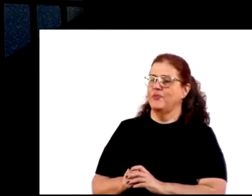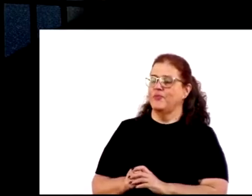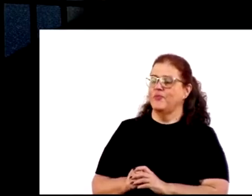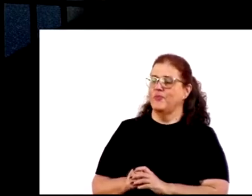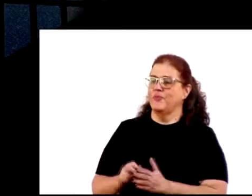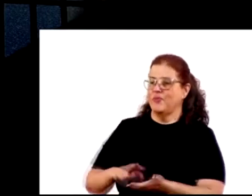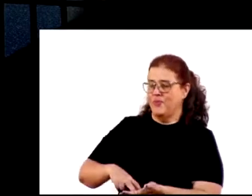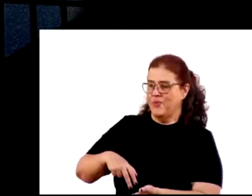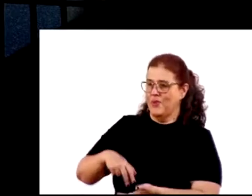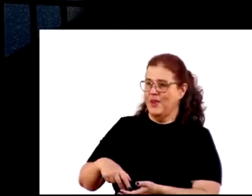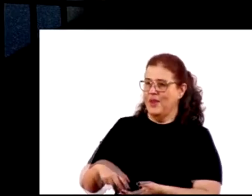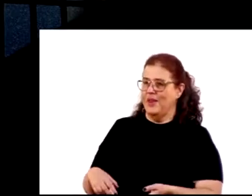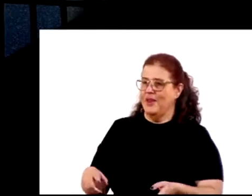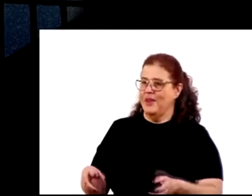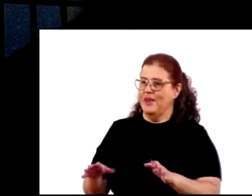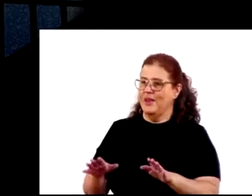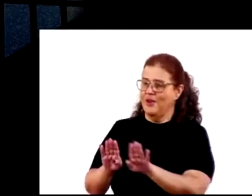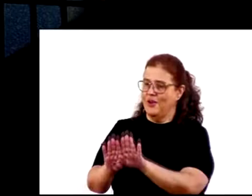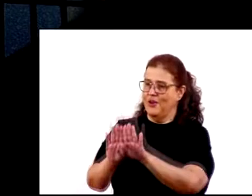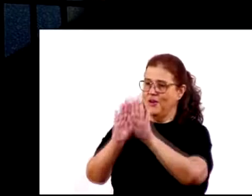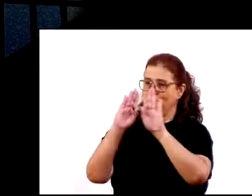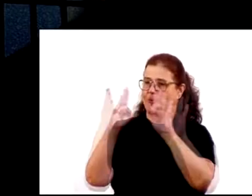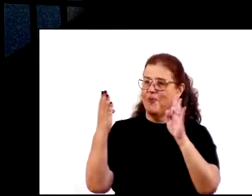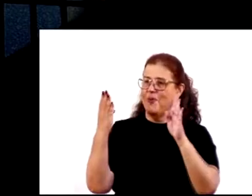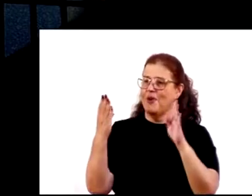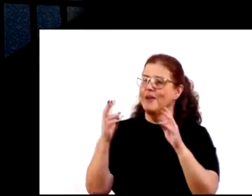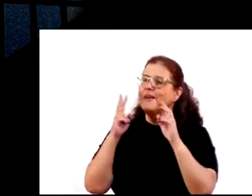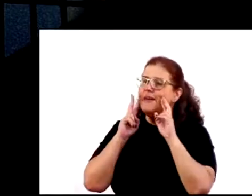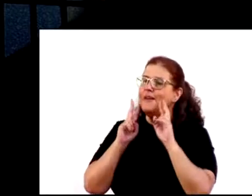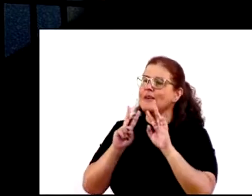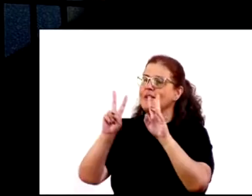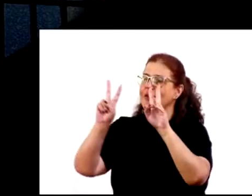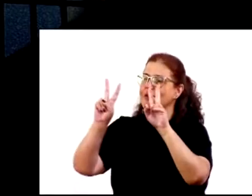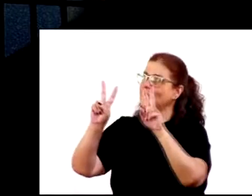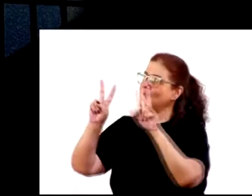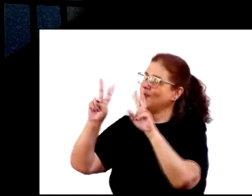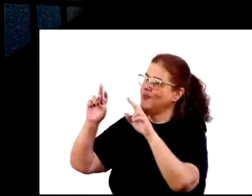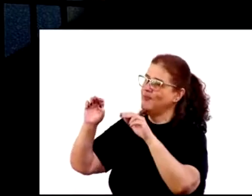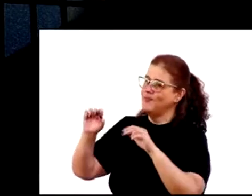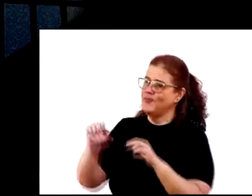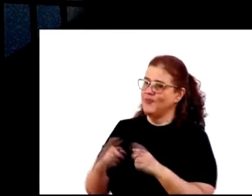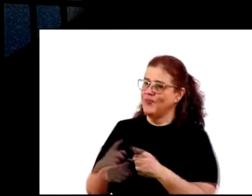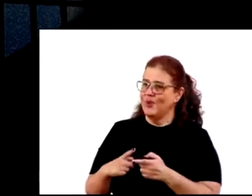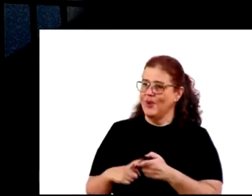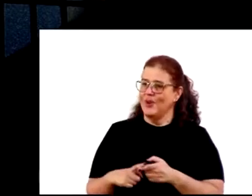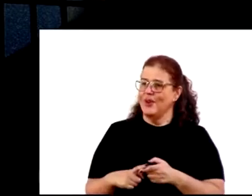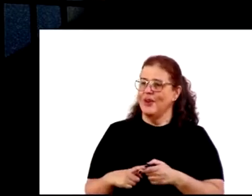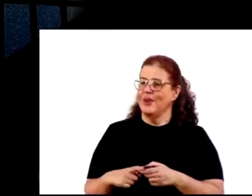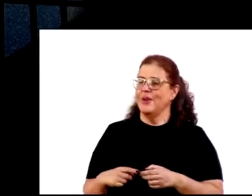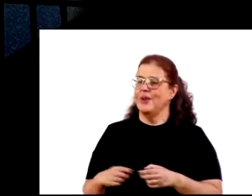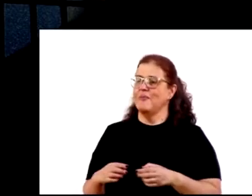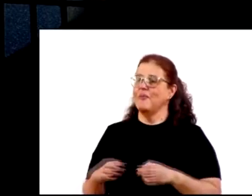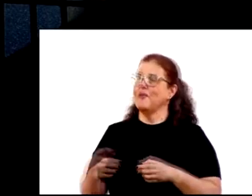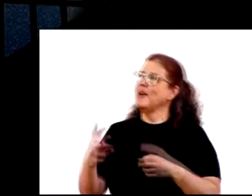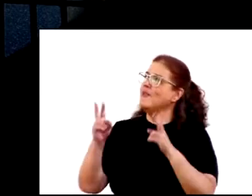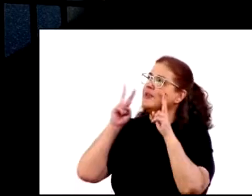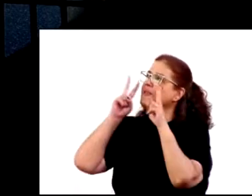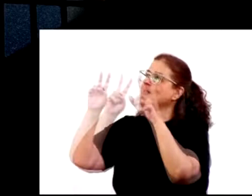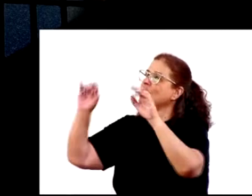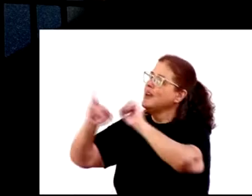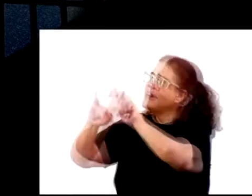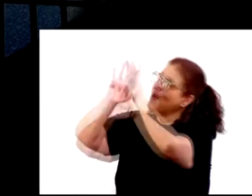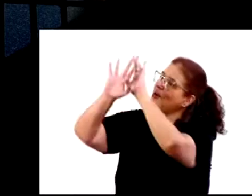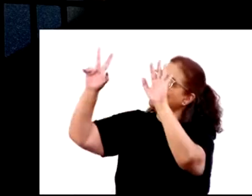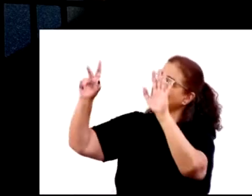ó portas, as vossas cabeças, levantai-vos, ó portais eternos, para que entre o Rei da Glória. Quem